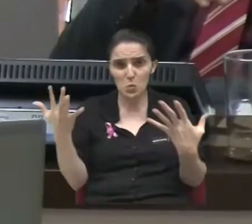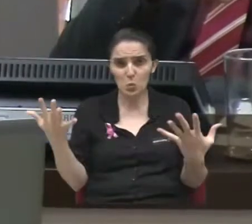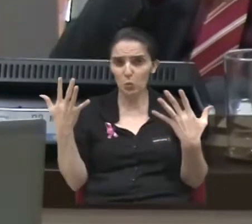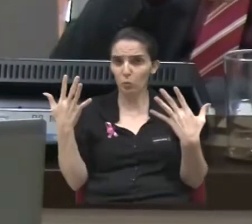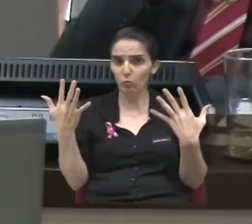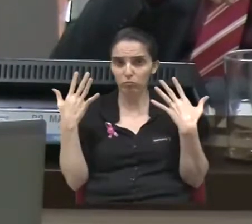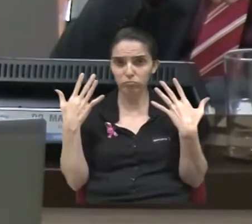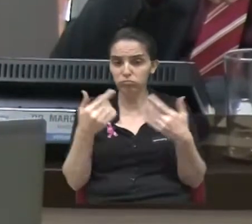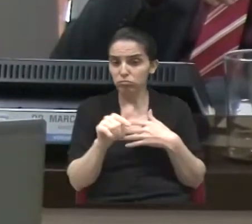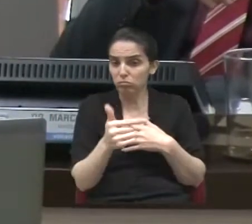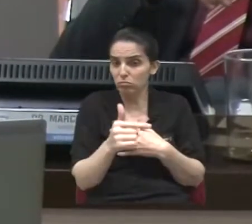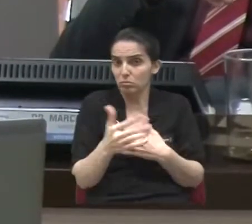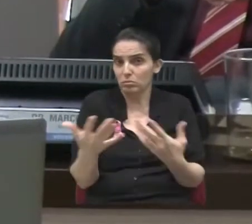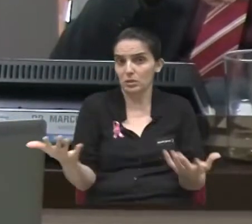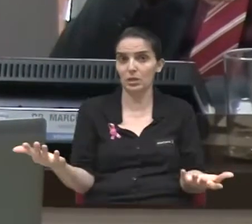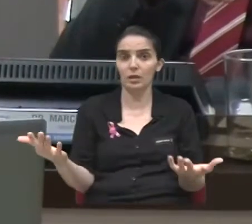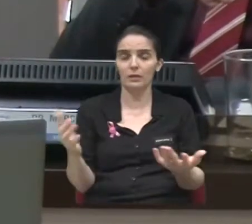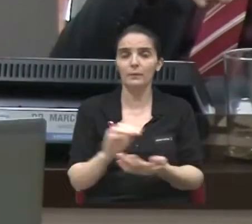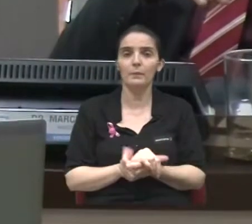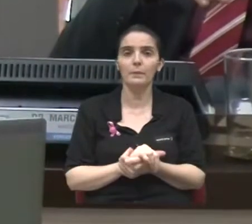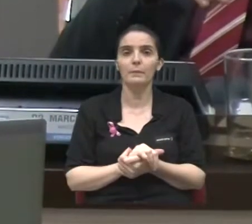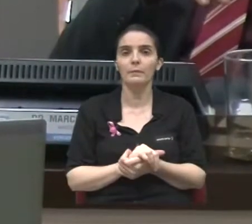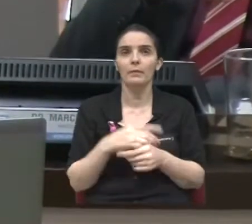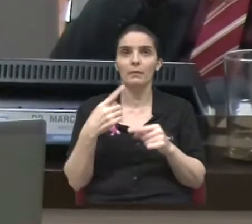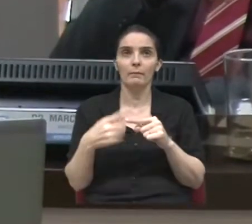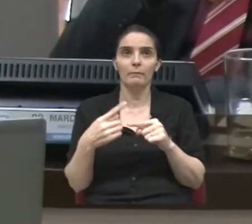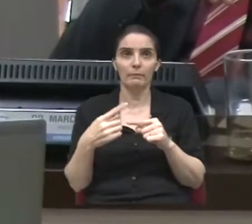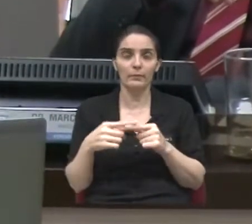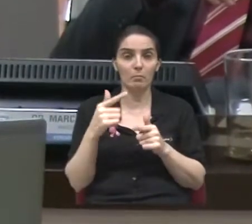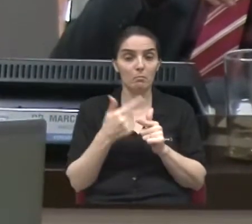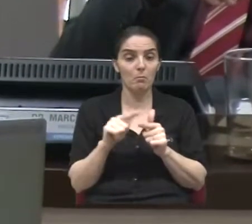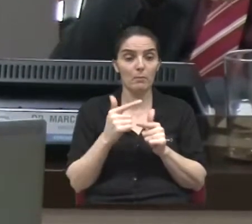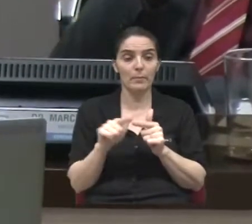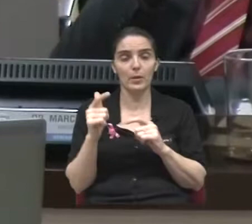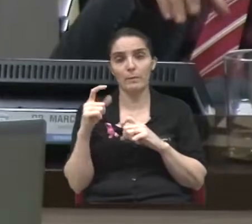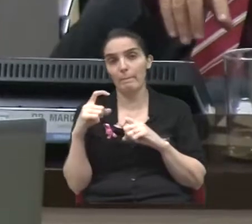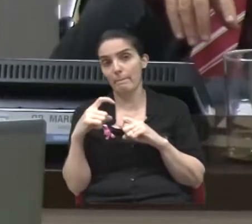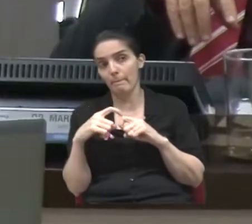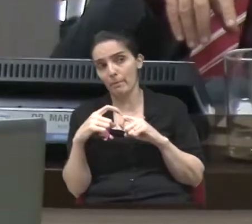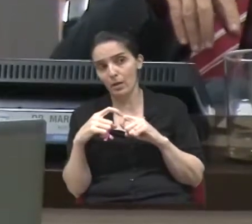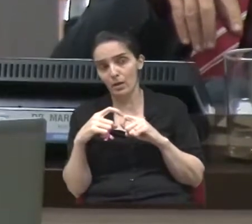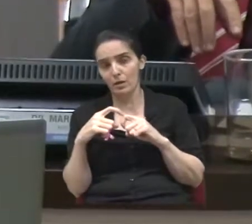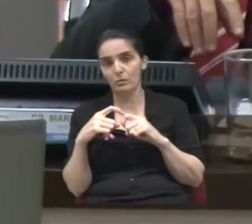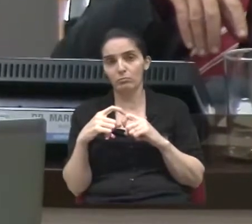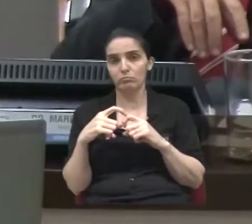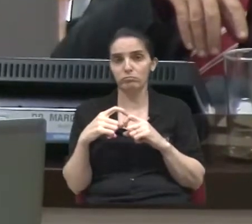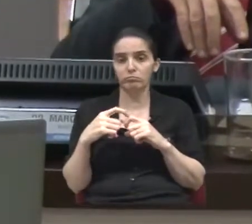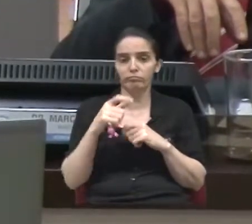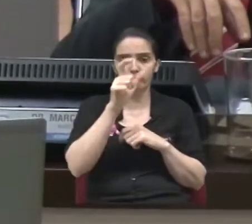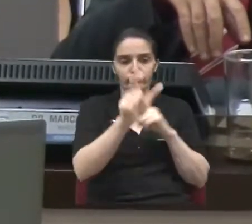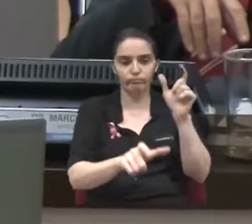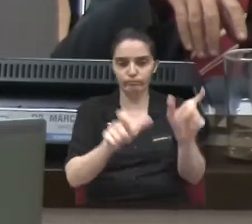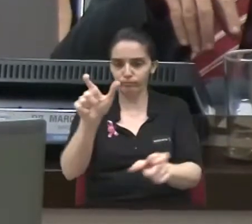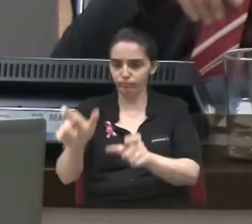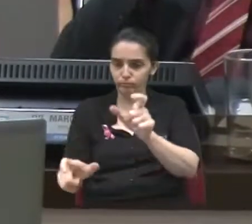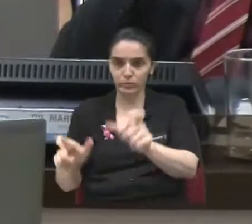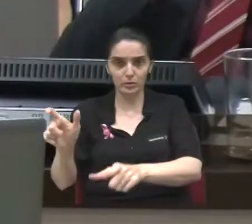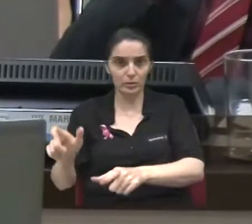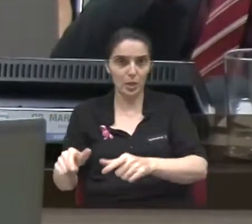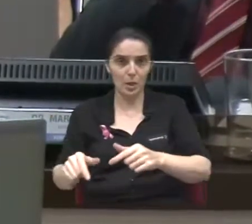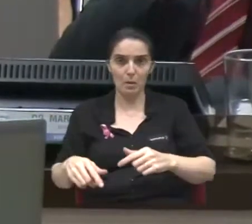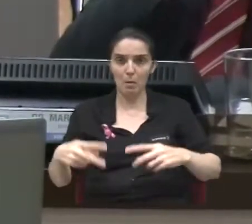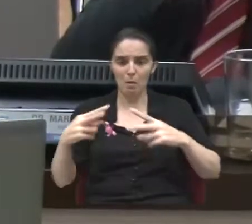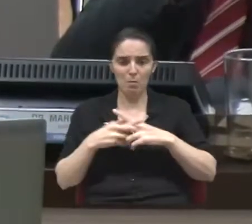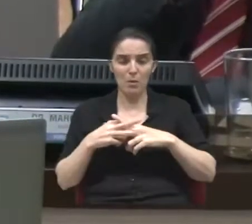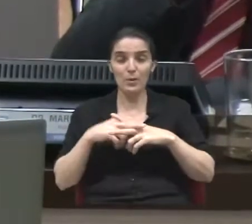questão médica, de entidades, é uma briga política de entidades com o